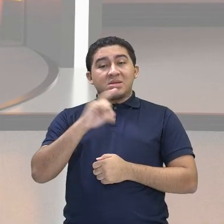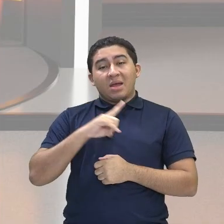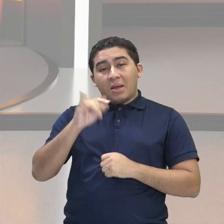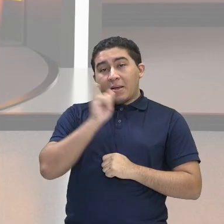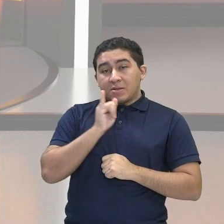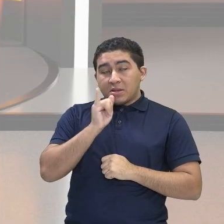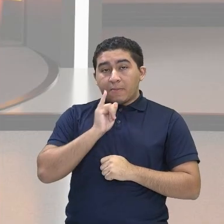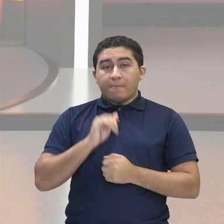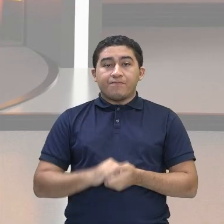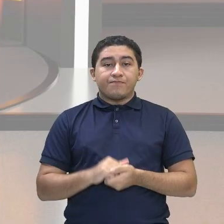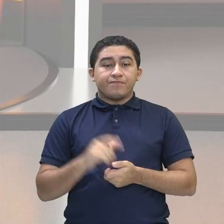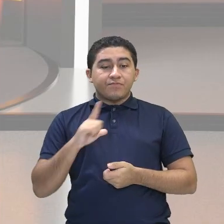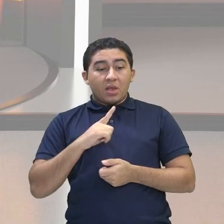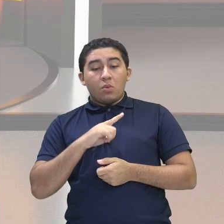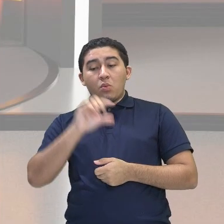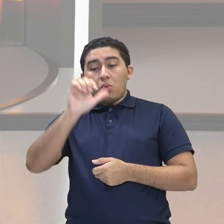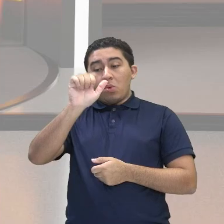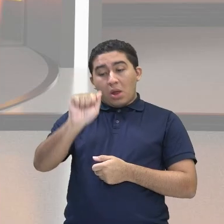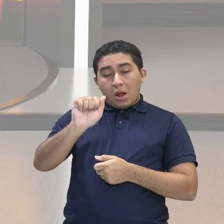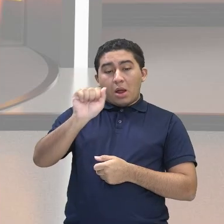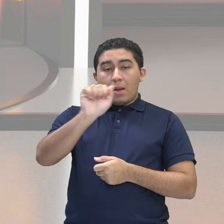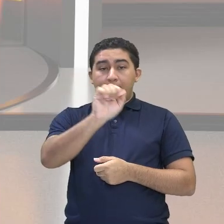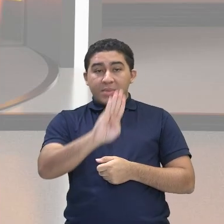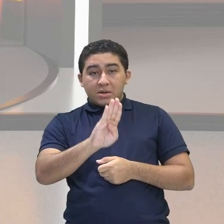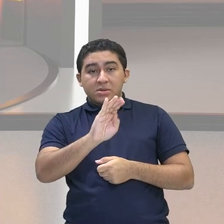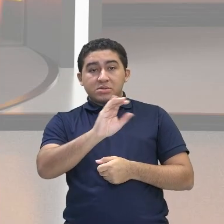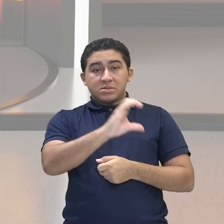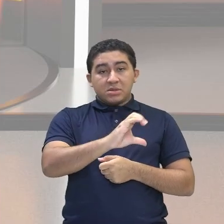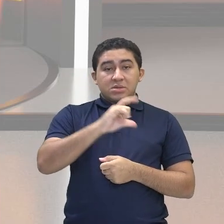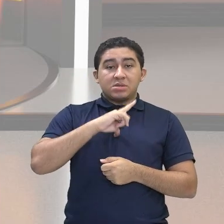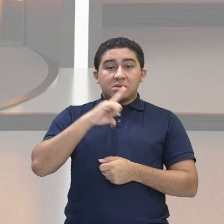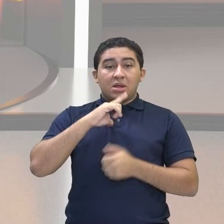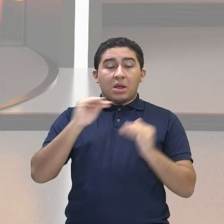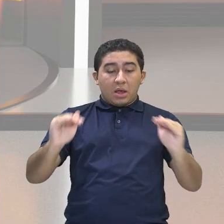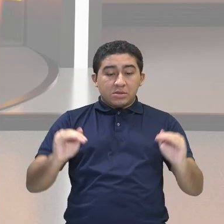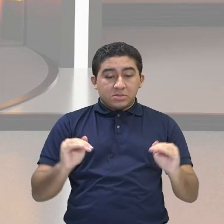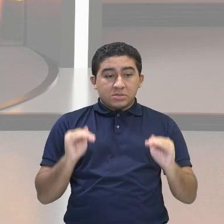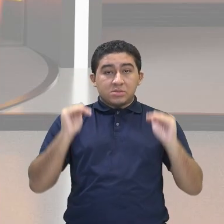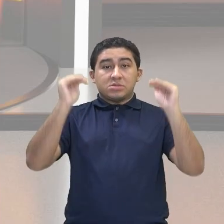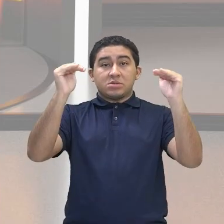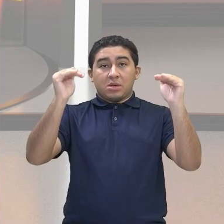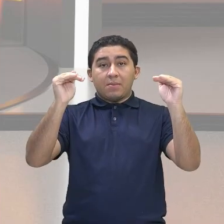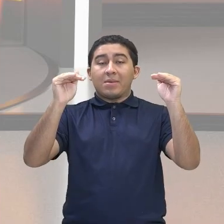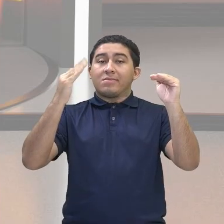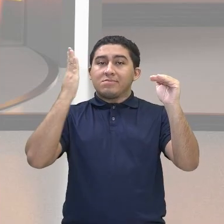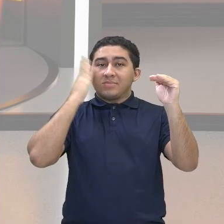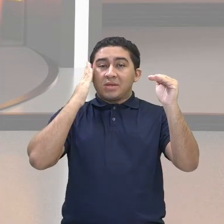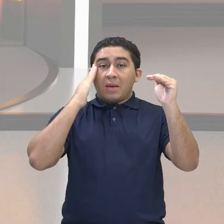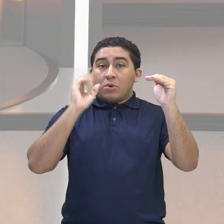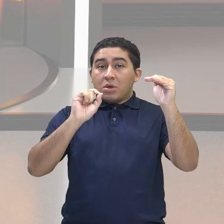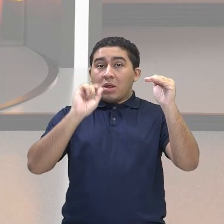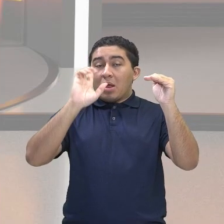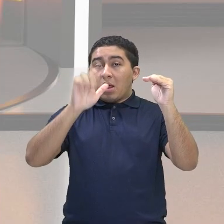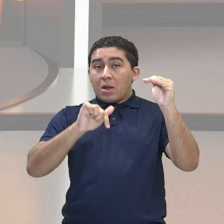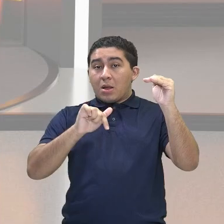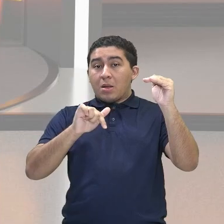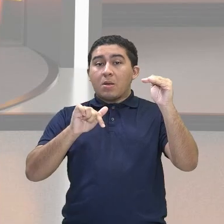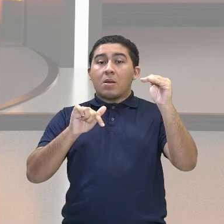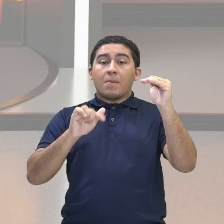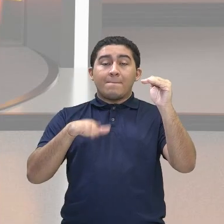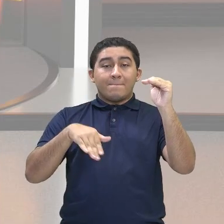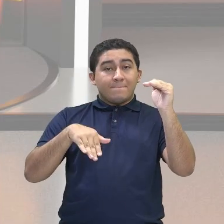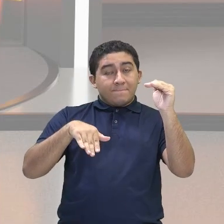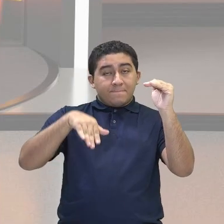o ponto A, o ponto B, eles estão acima da linha do Equador. Então, eu já sei que essa latitude, ela